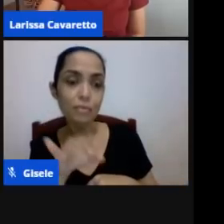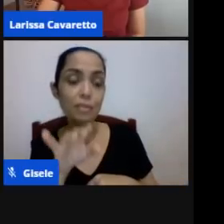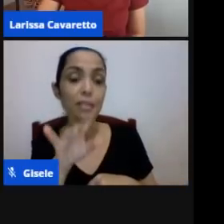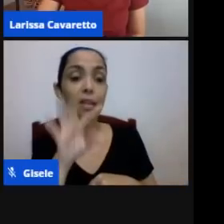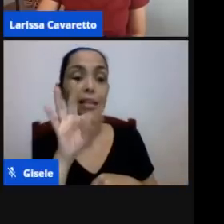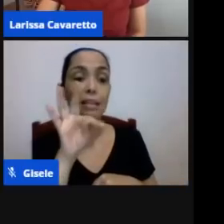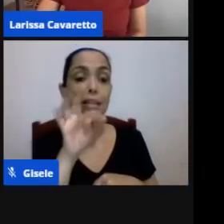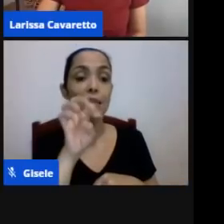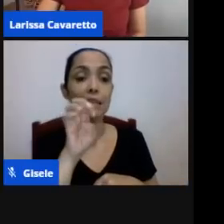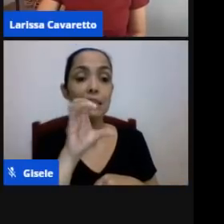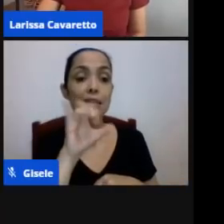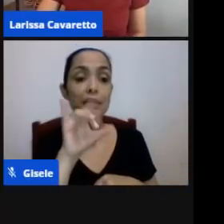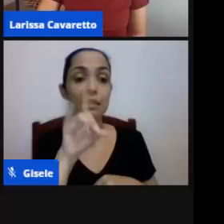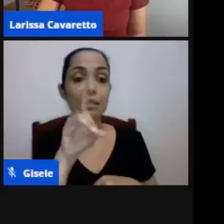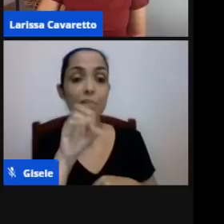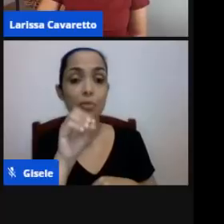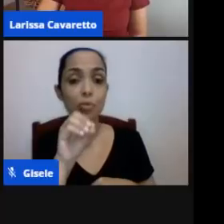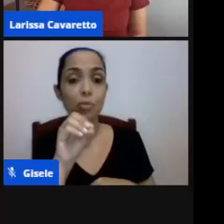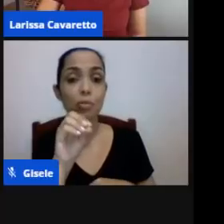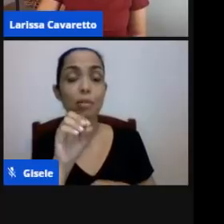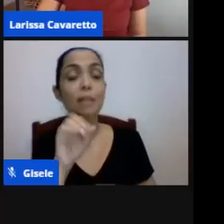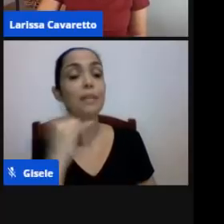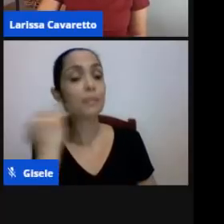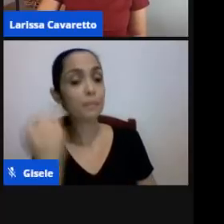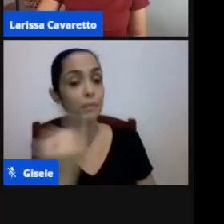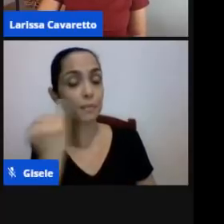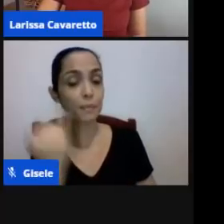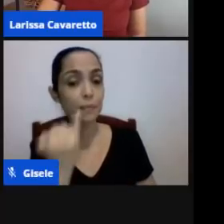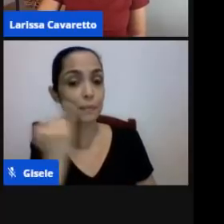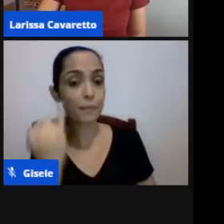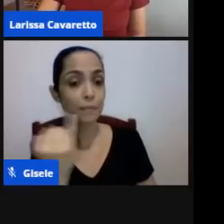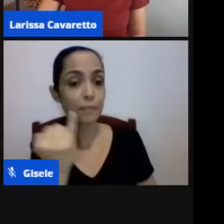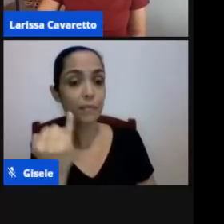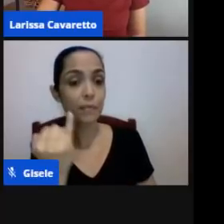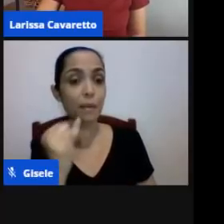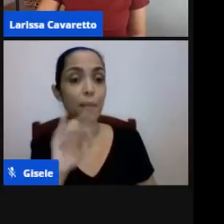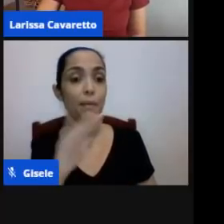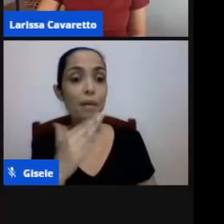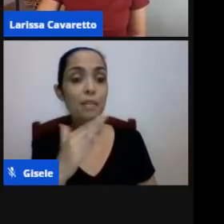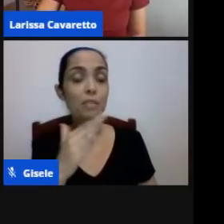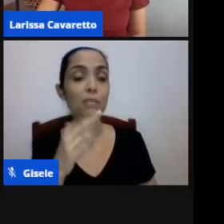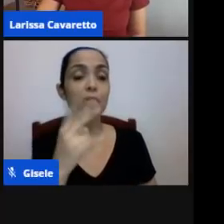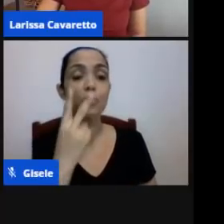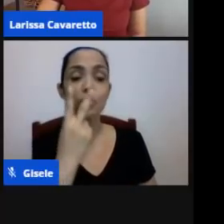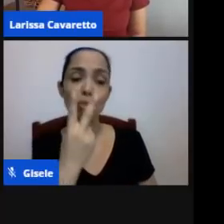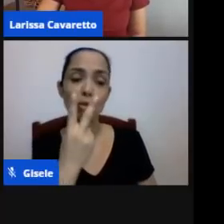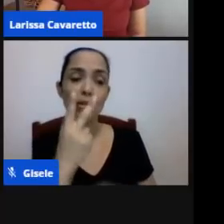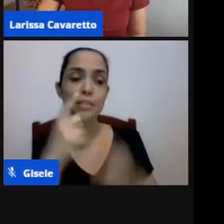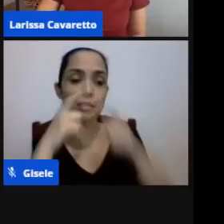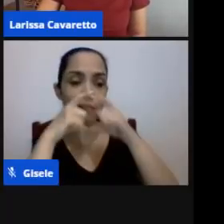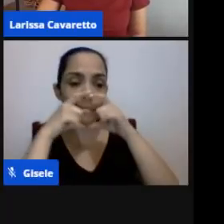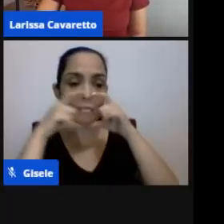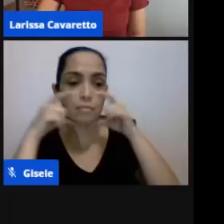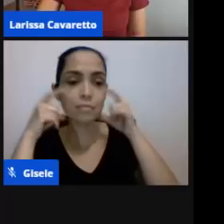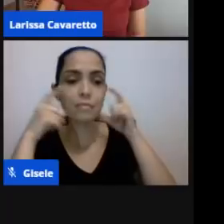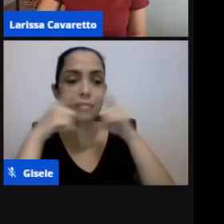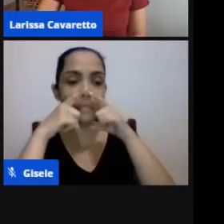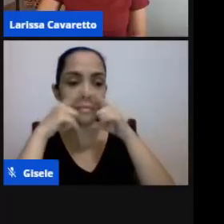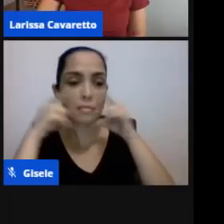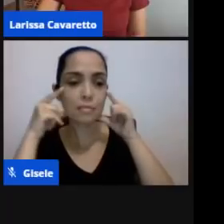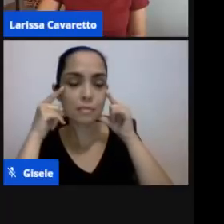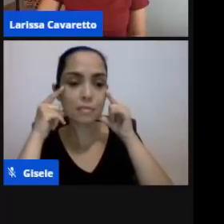tecido único. Por isso, então, que é importante colocar uma máscara de, no mínimo, 2 camadas de tecido, que aí